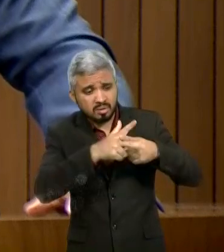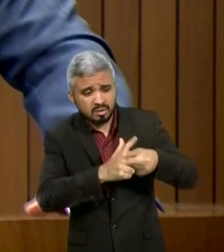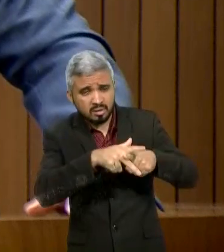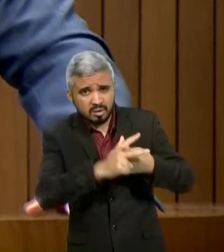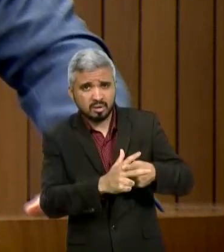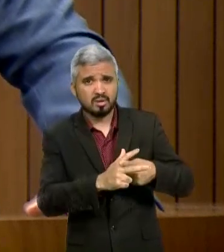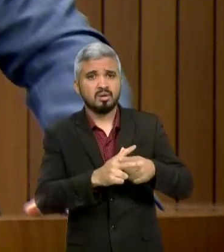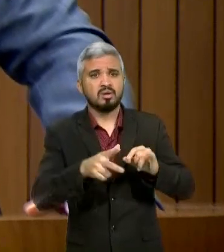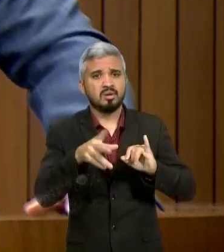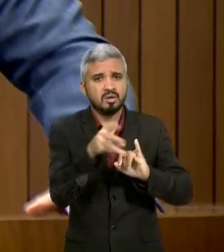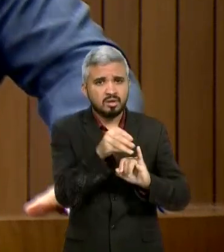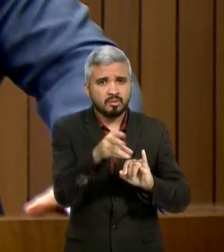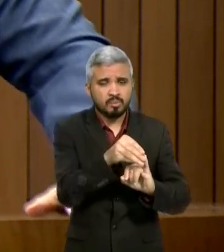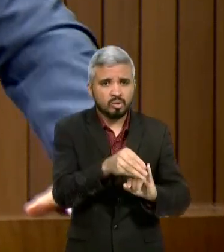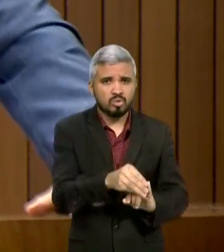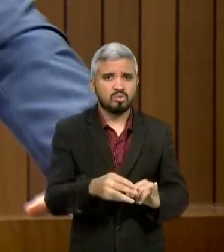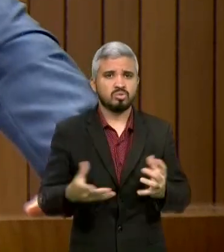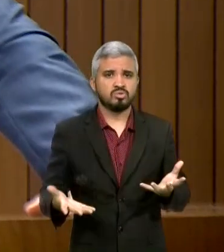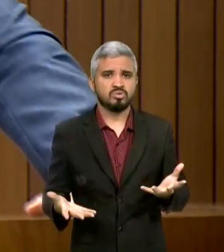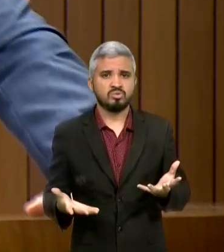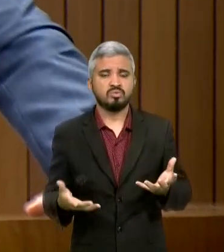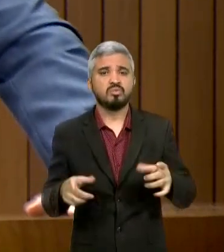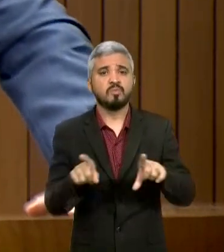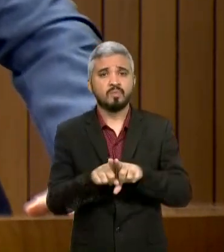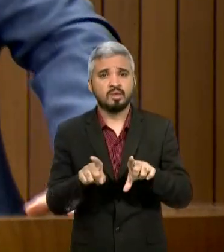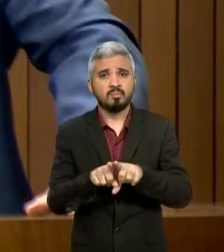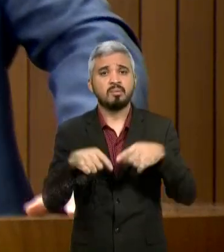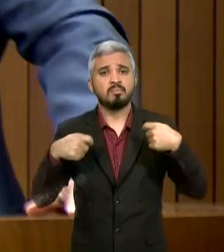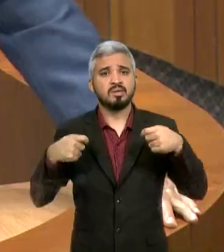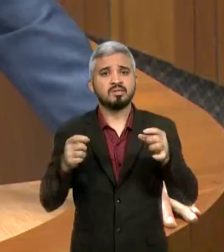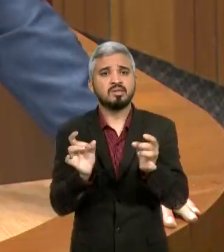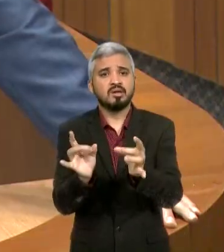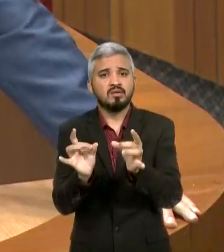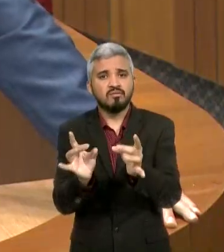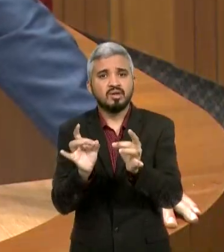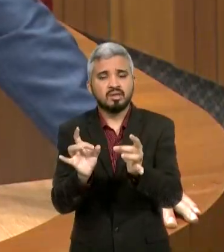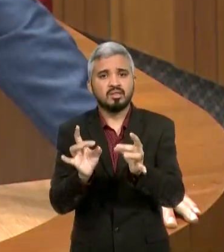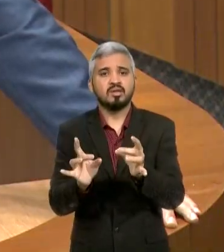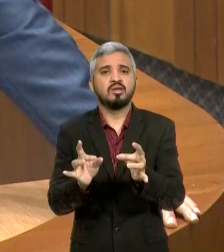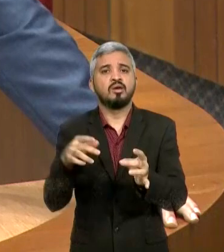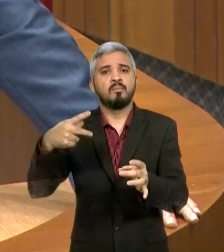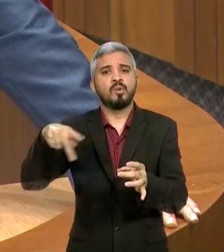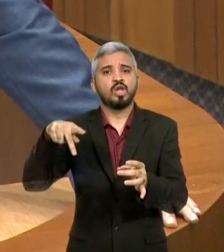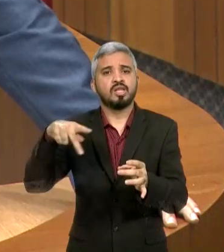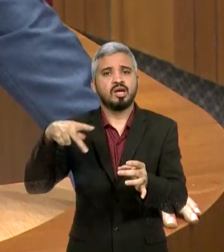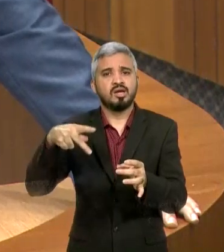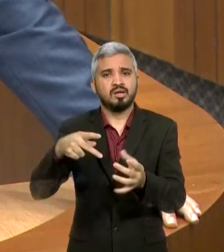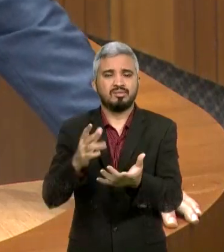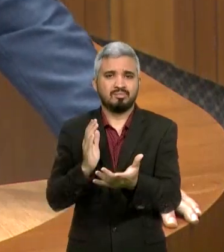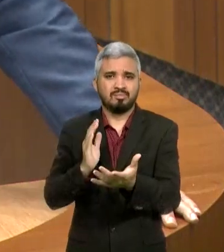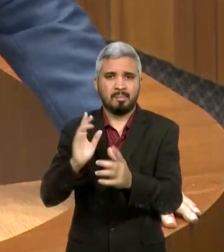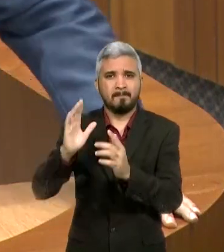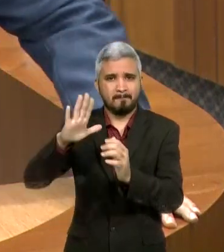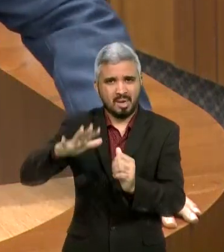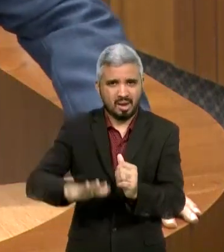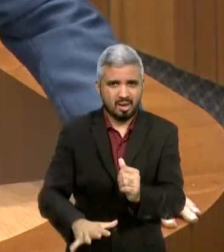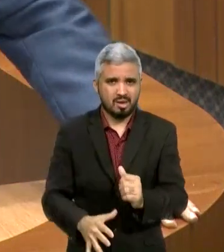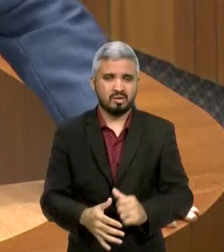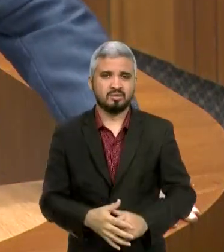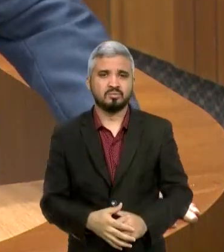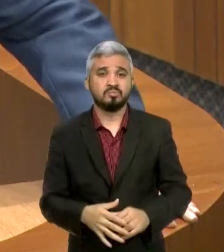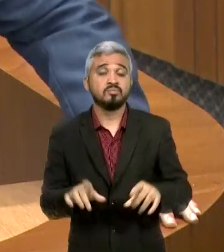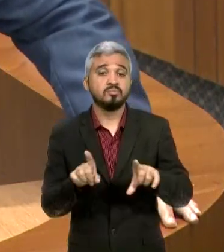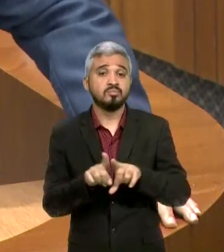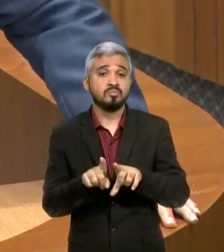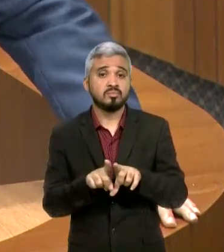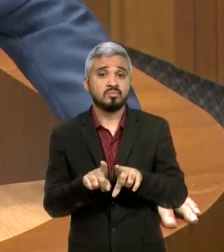gerando emprego e renda e oferecendo uma proteína mais barata. Por outro lado, eu quero registrar também aqui e agradecer